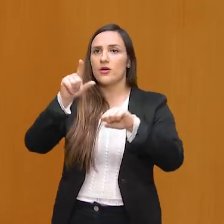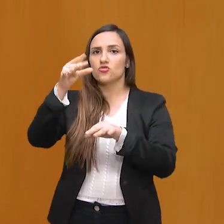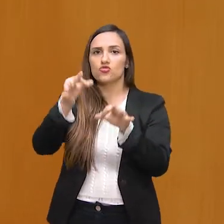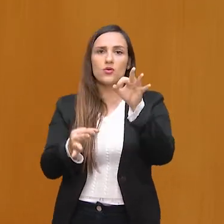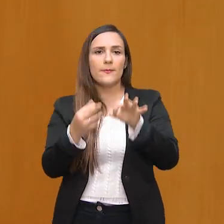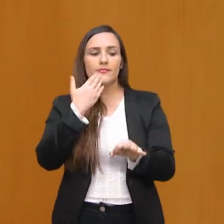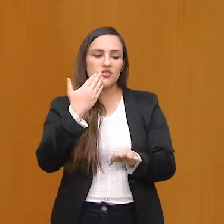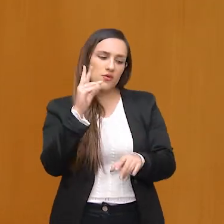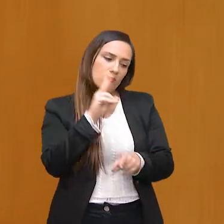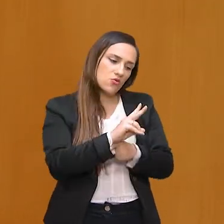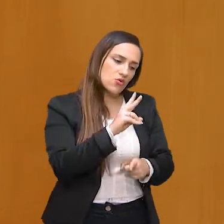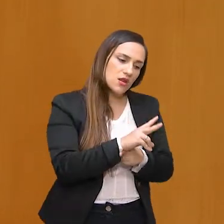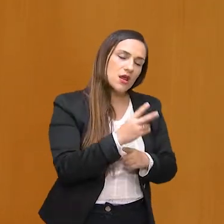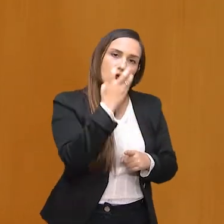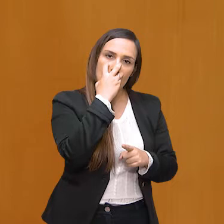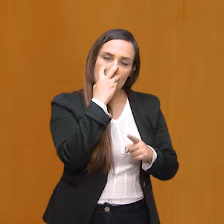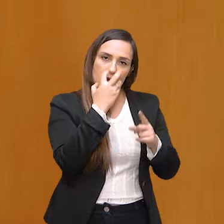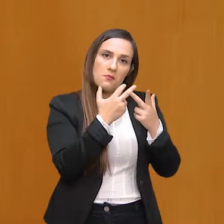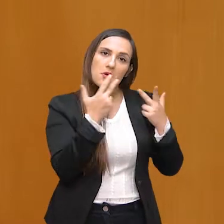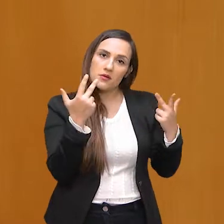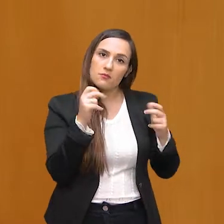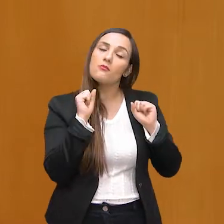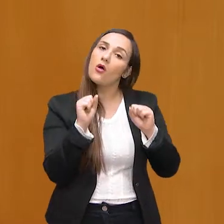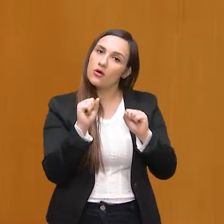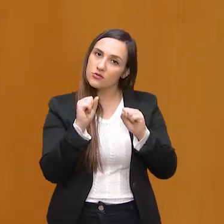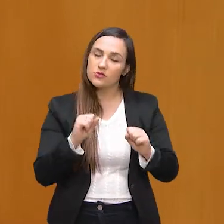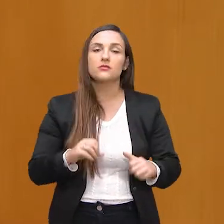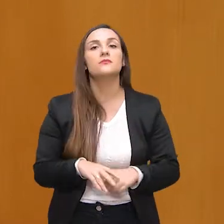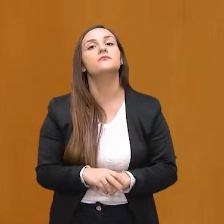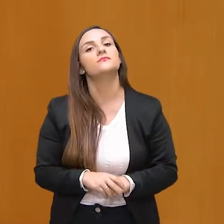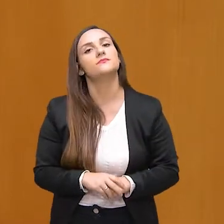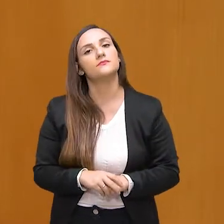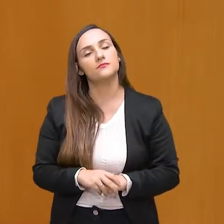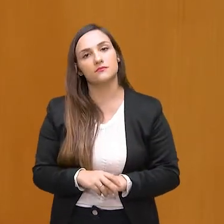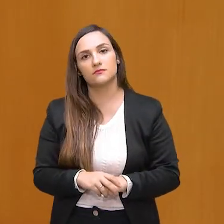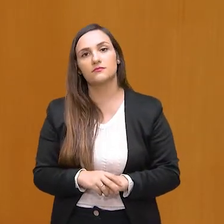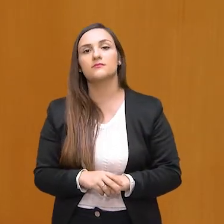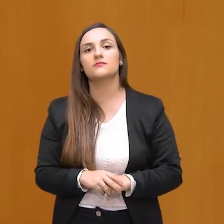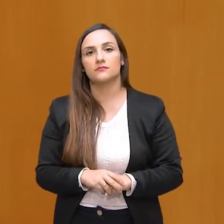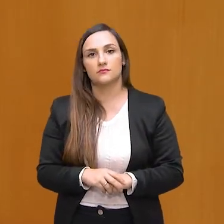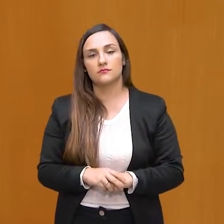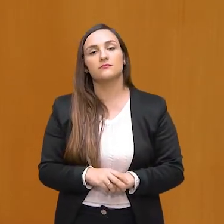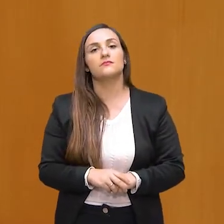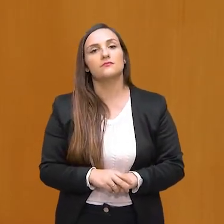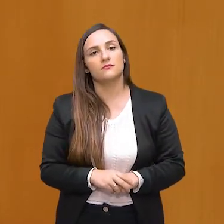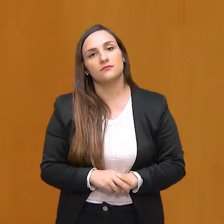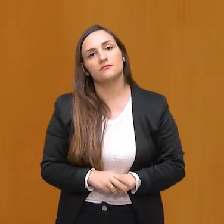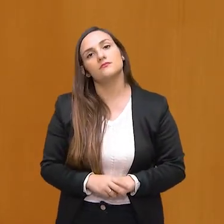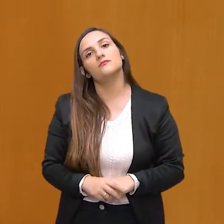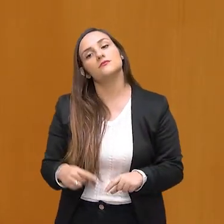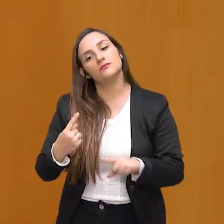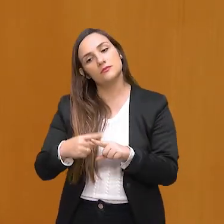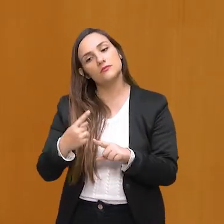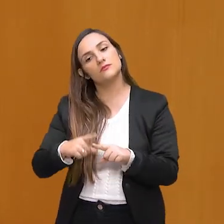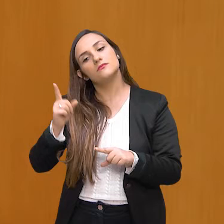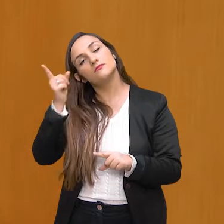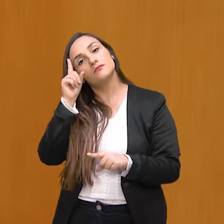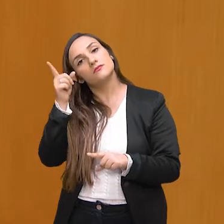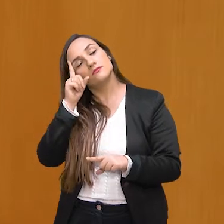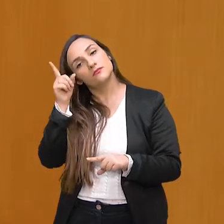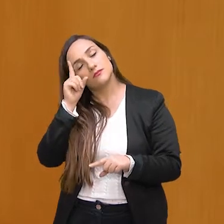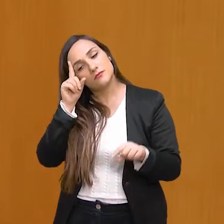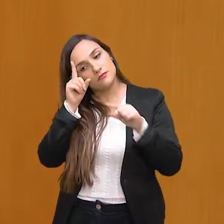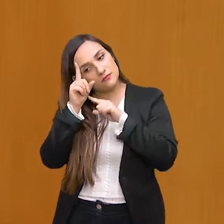uma pessoa pode procurar o judiciário para proteger esse animal, quer dizer, a justiça pode ser usada até para isso. Então, são situações